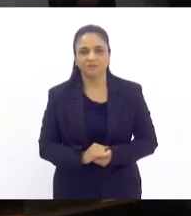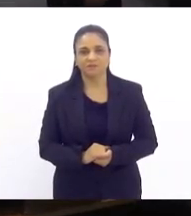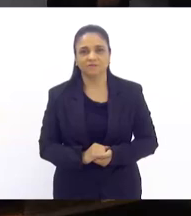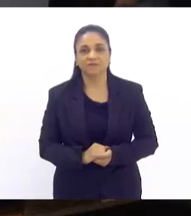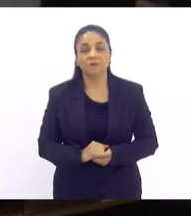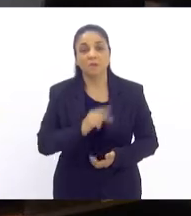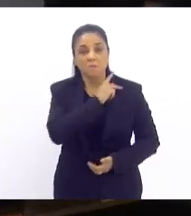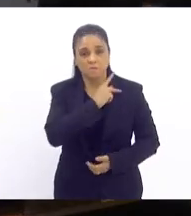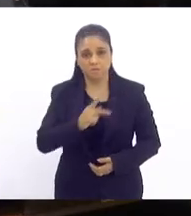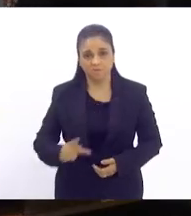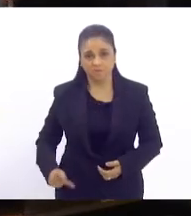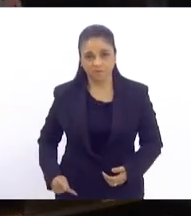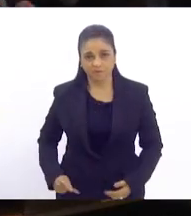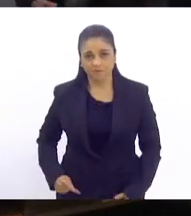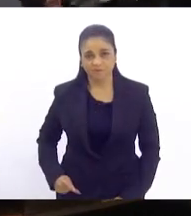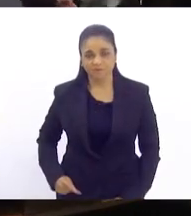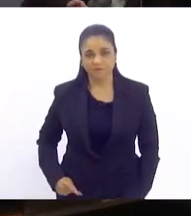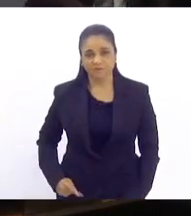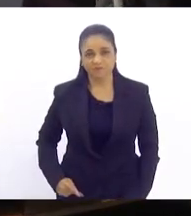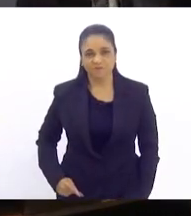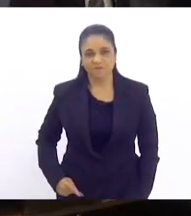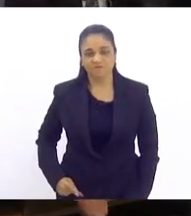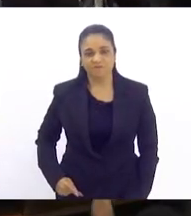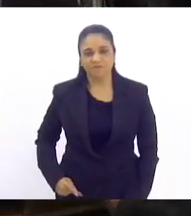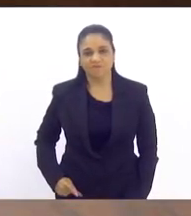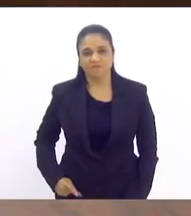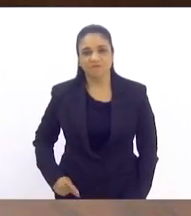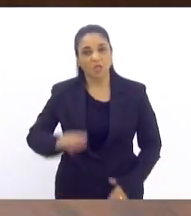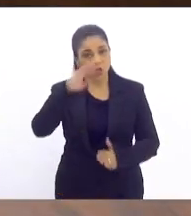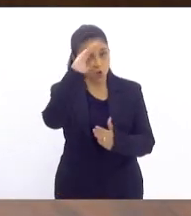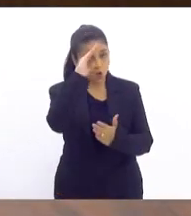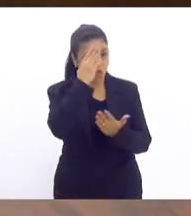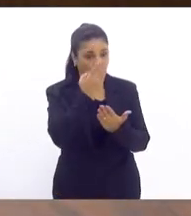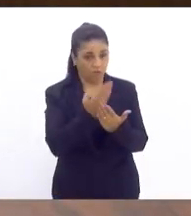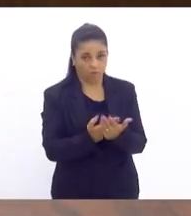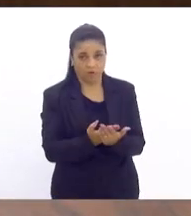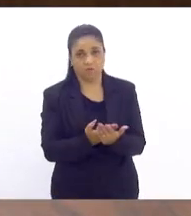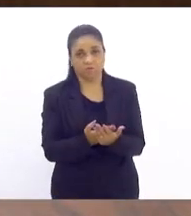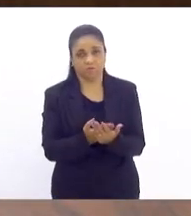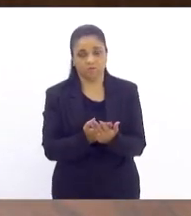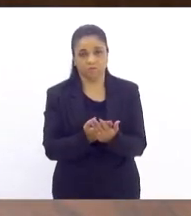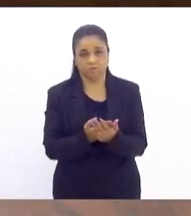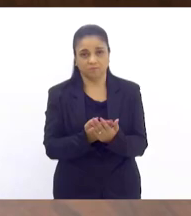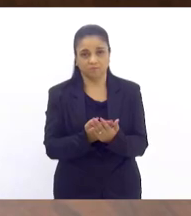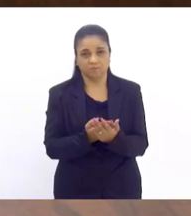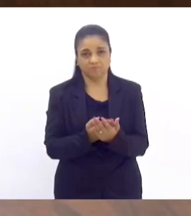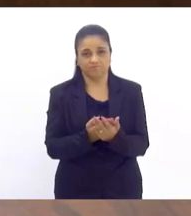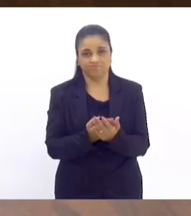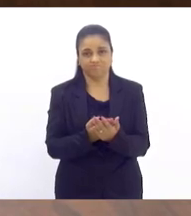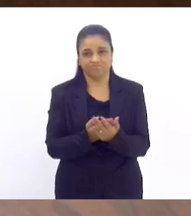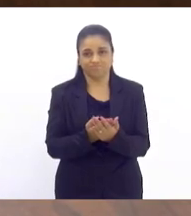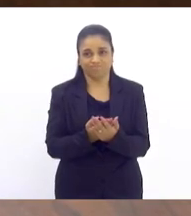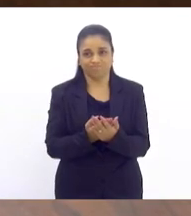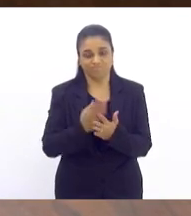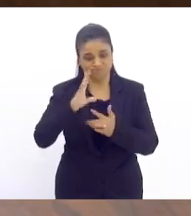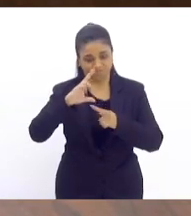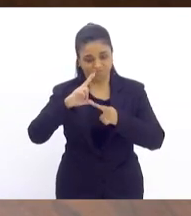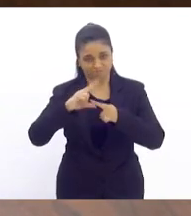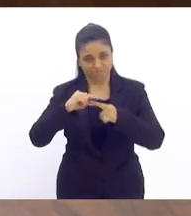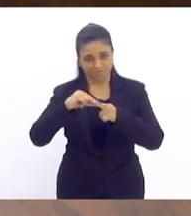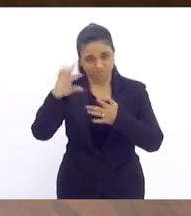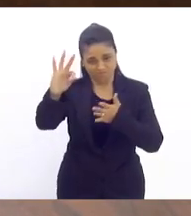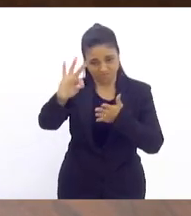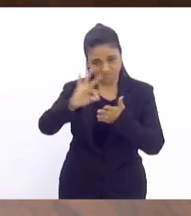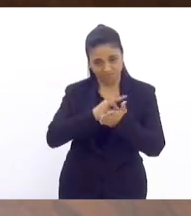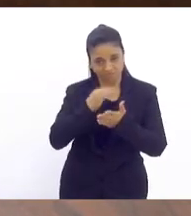senhor presidente em confiança a caneta do doutor Serginho